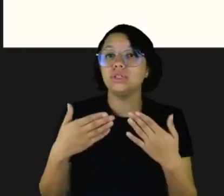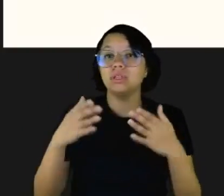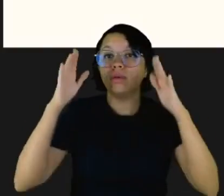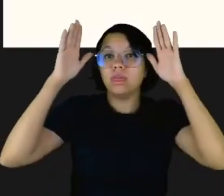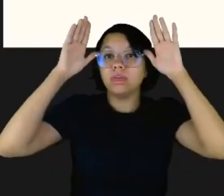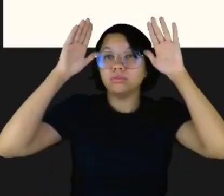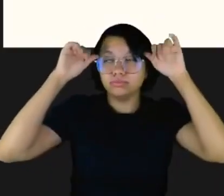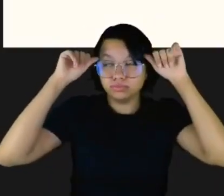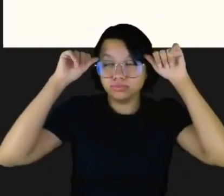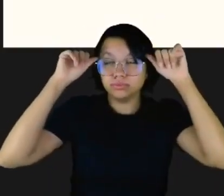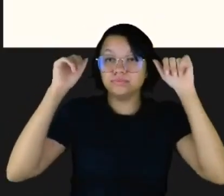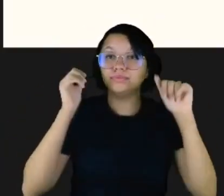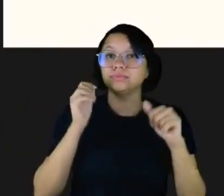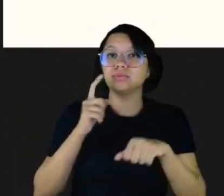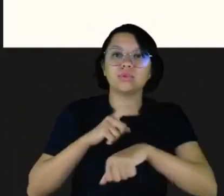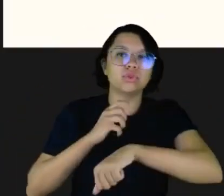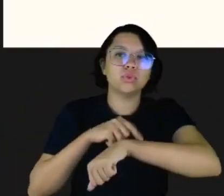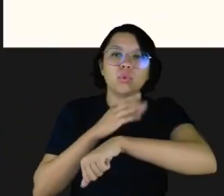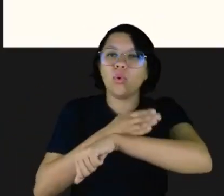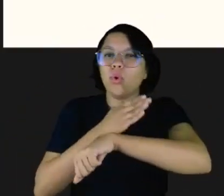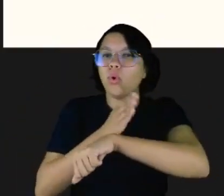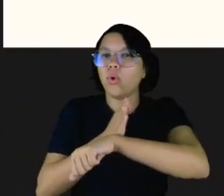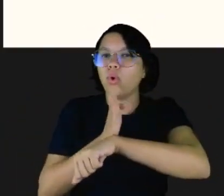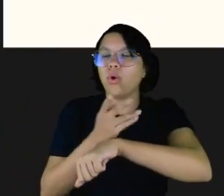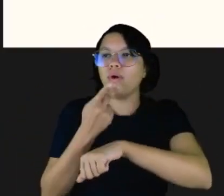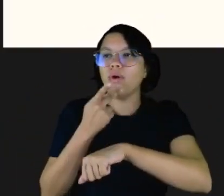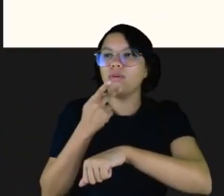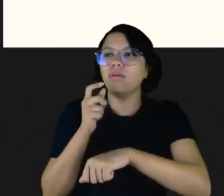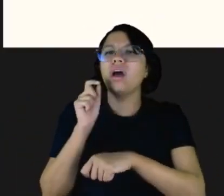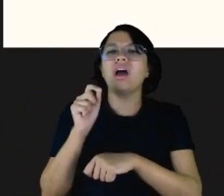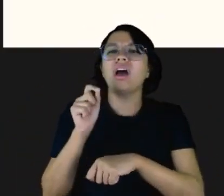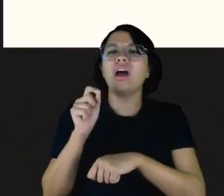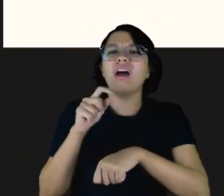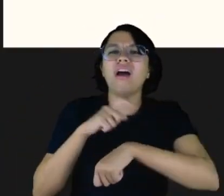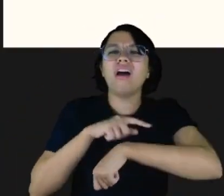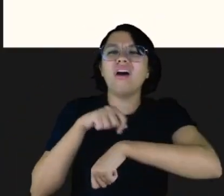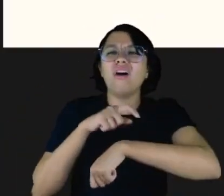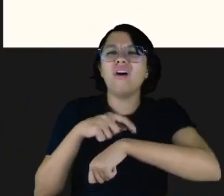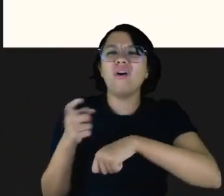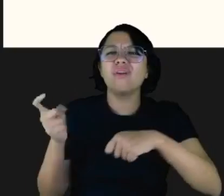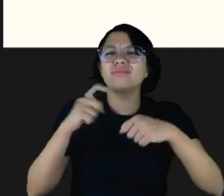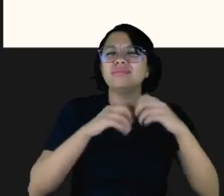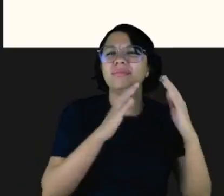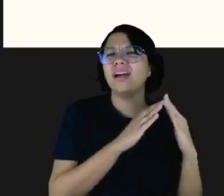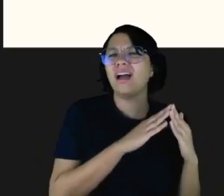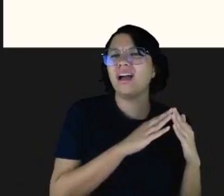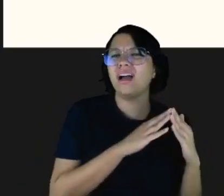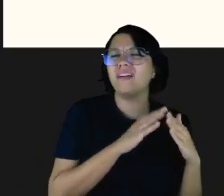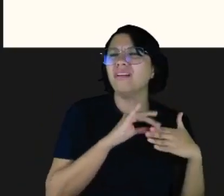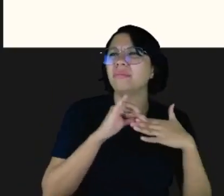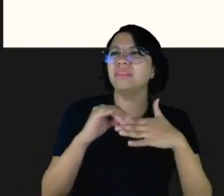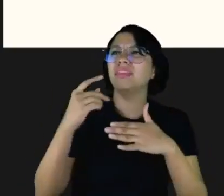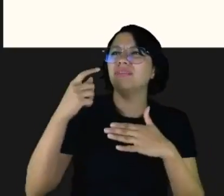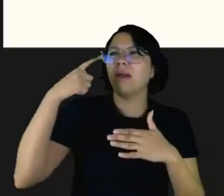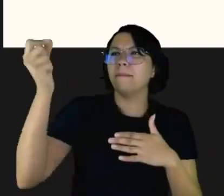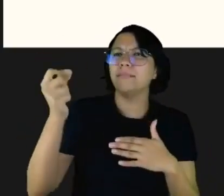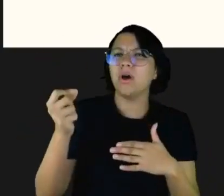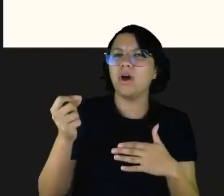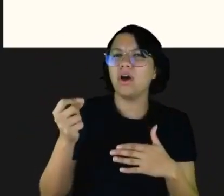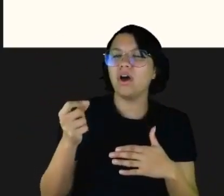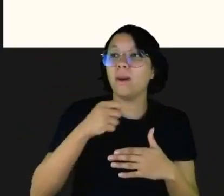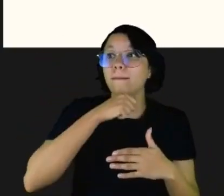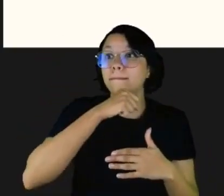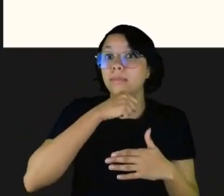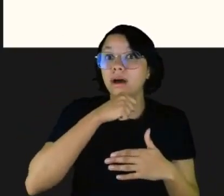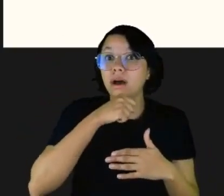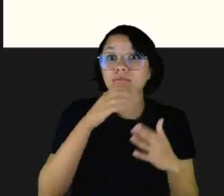Alzheimer que toda hora fala assim: que horas que nós vamos embora para casa? Que horas que você vai me levar embora? Que horas que eu vou embora? Mãe, a senhora está na